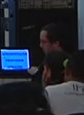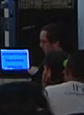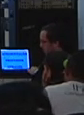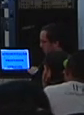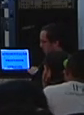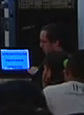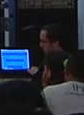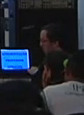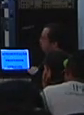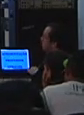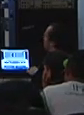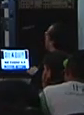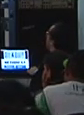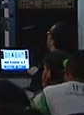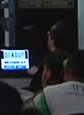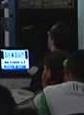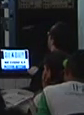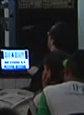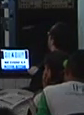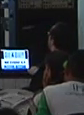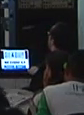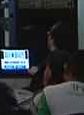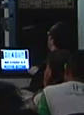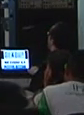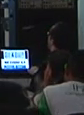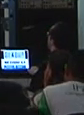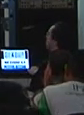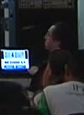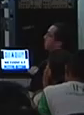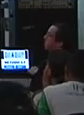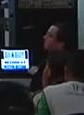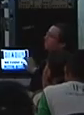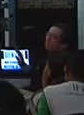que é mudança. Por favor, coloque aí.